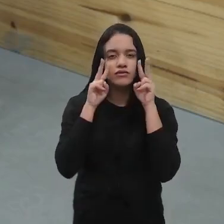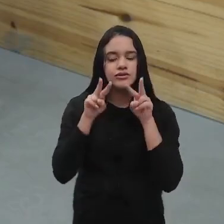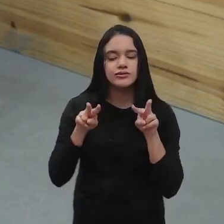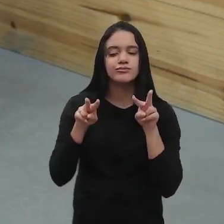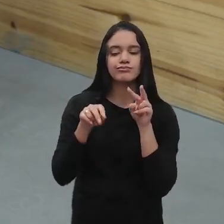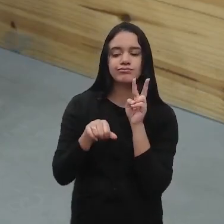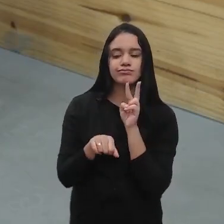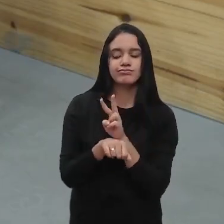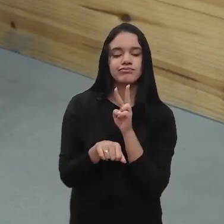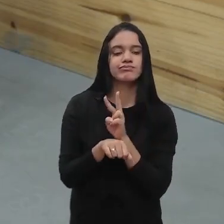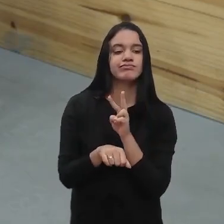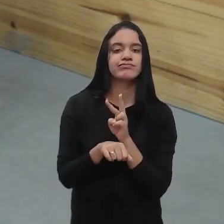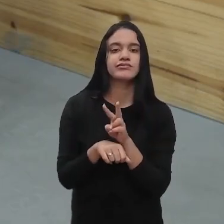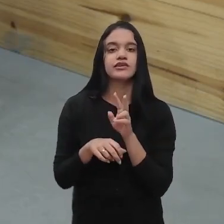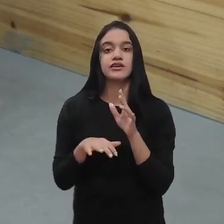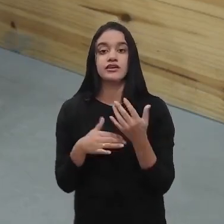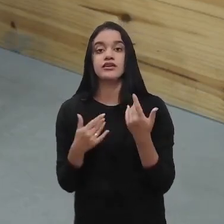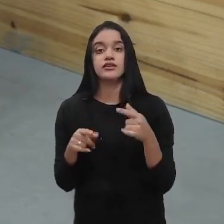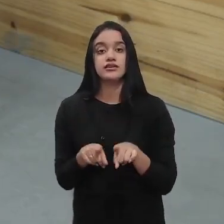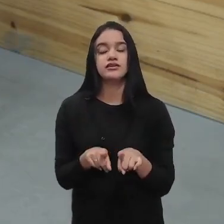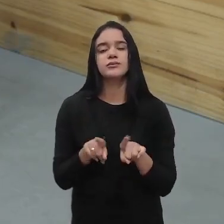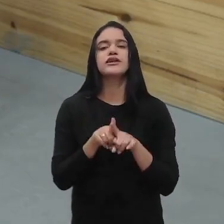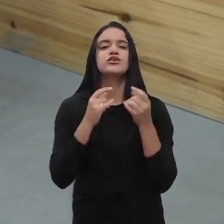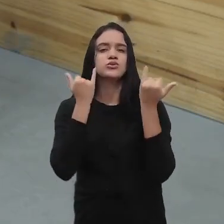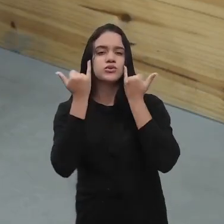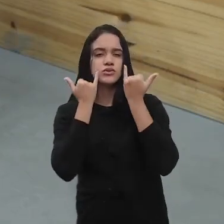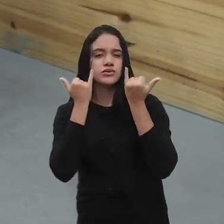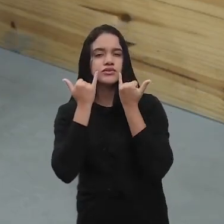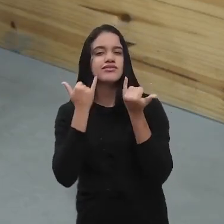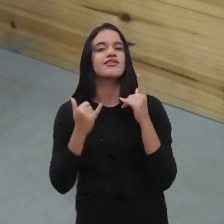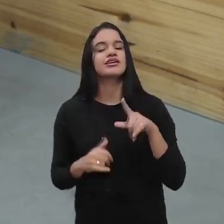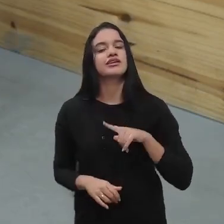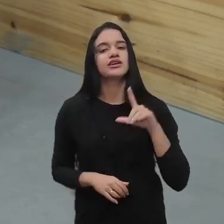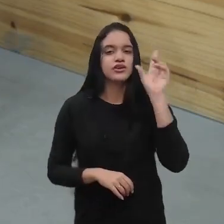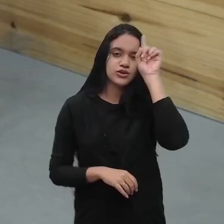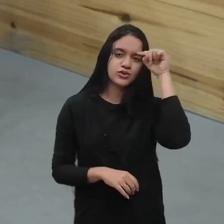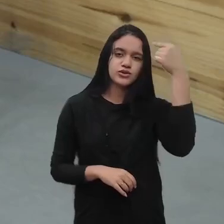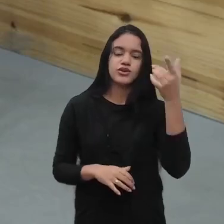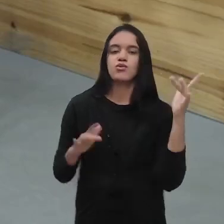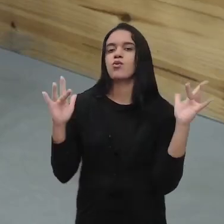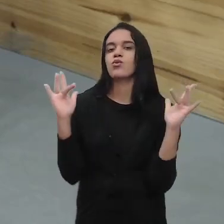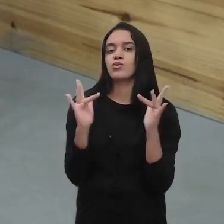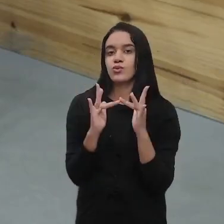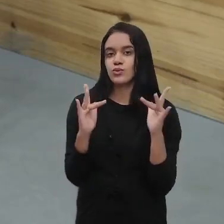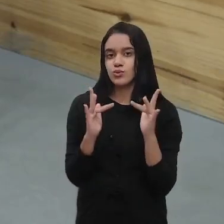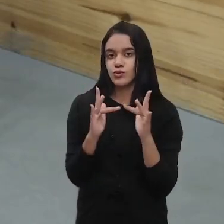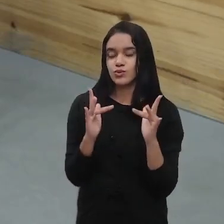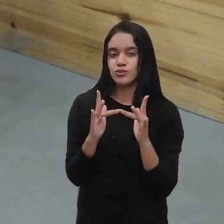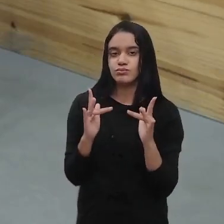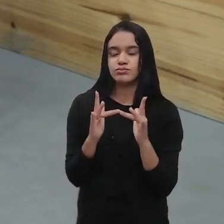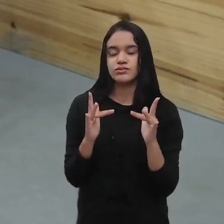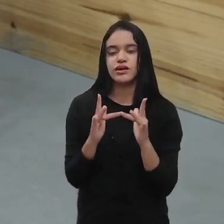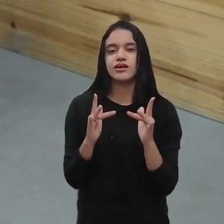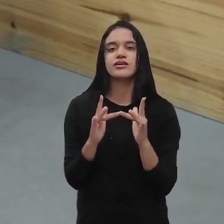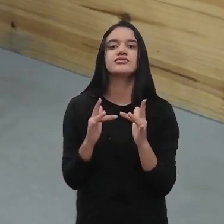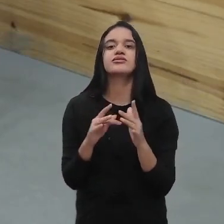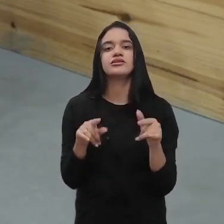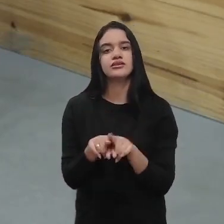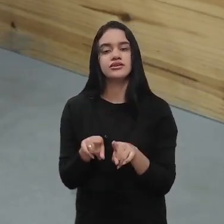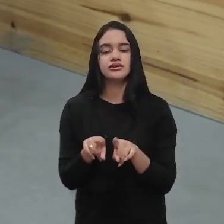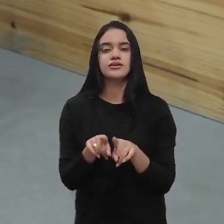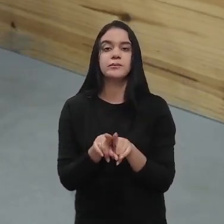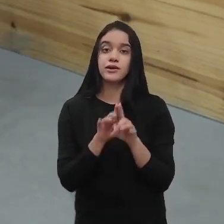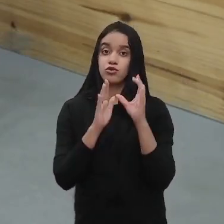amparada nessas informações que a gente vai obtendo do dia a dia, do contato com esse capital humano, com